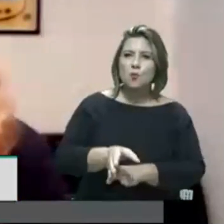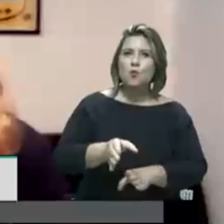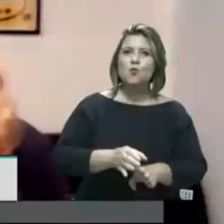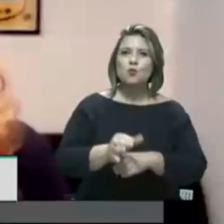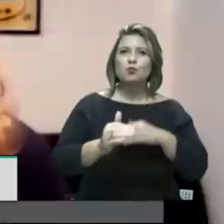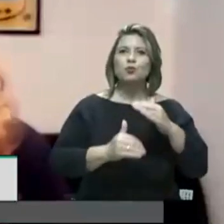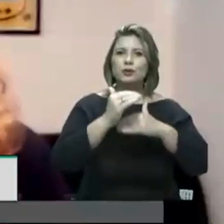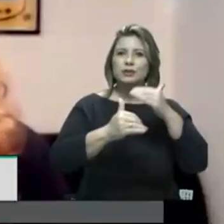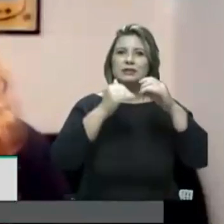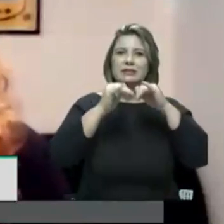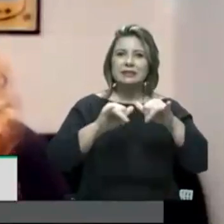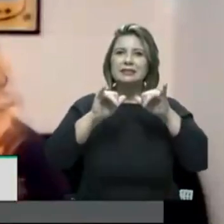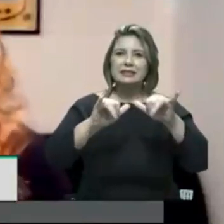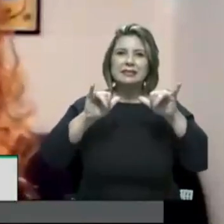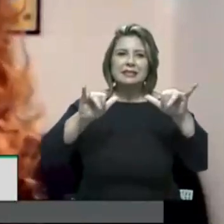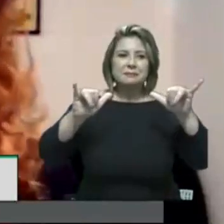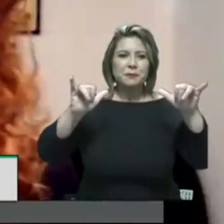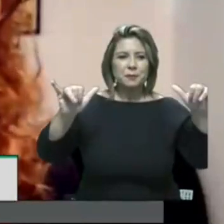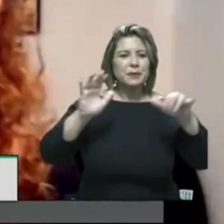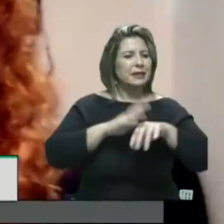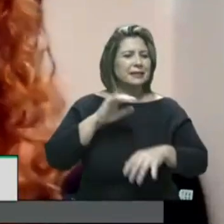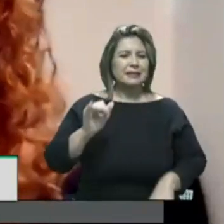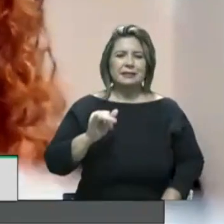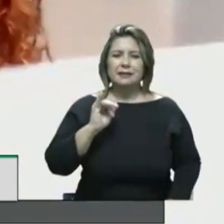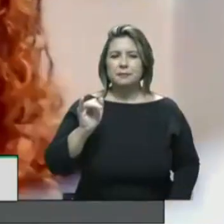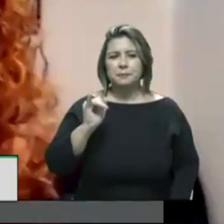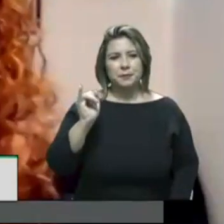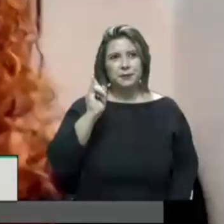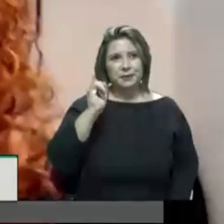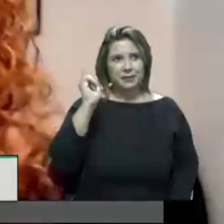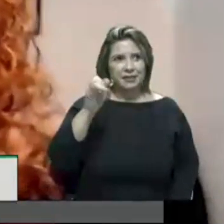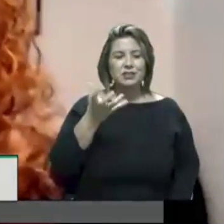e as campanhas publicitárias são fundamentais. Obrigada, ministro. Eram essas as questões que eu queria lhe colocar.